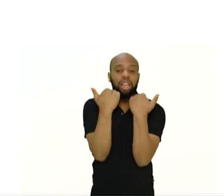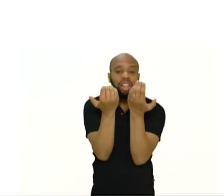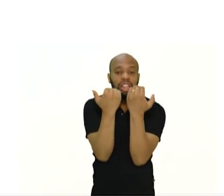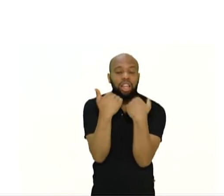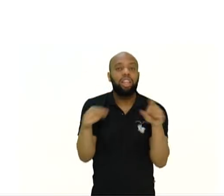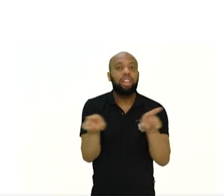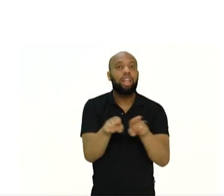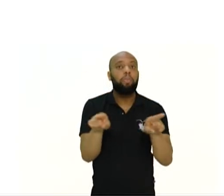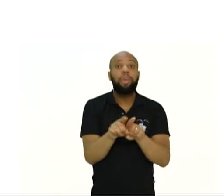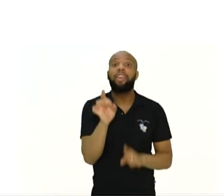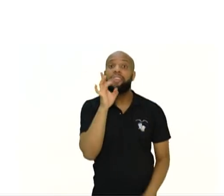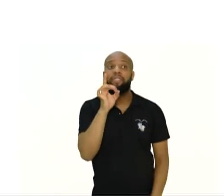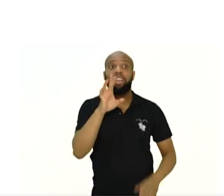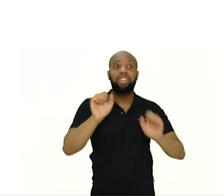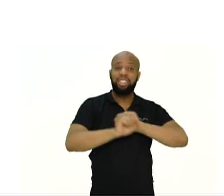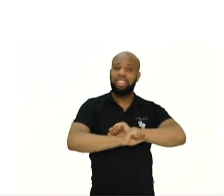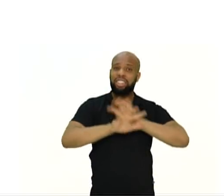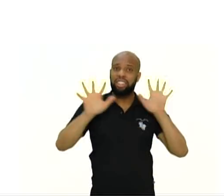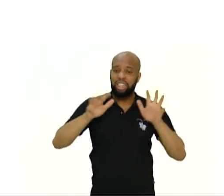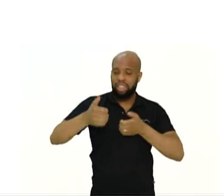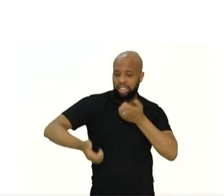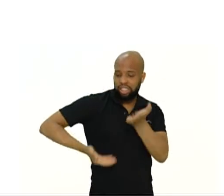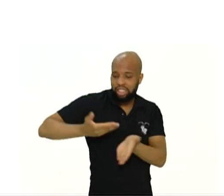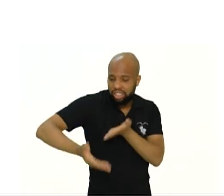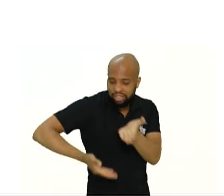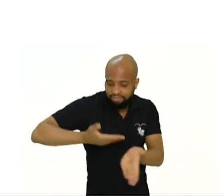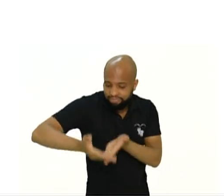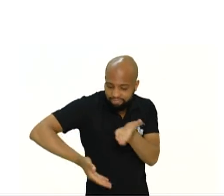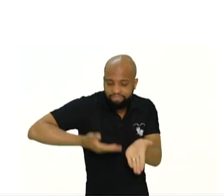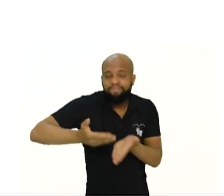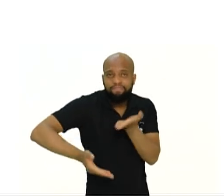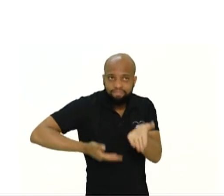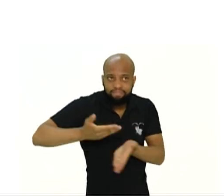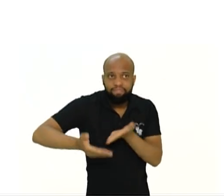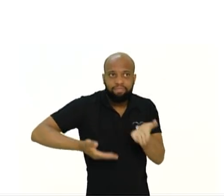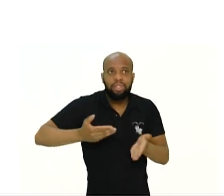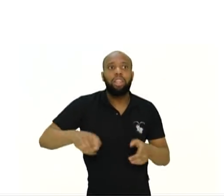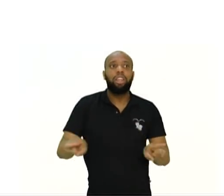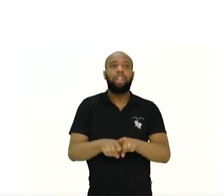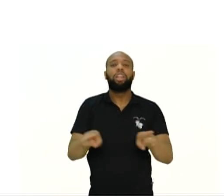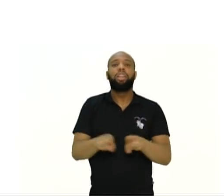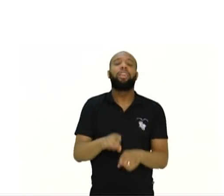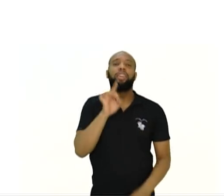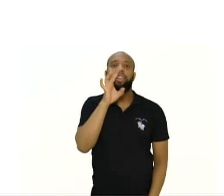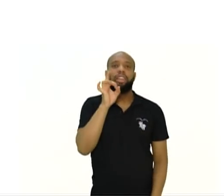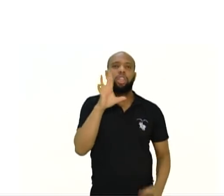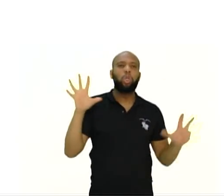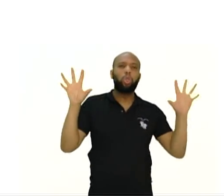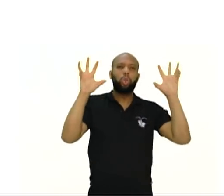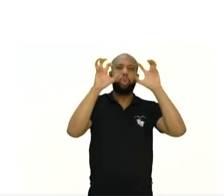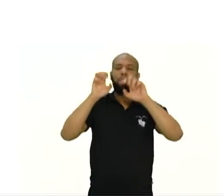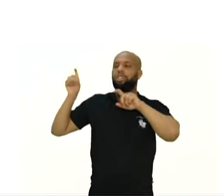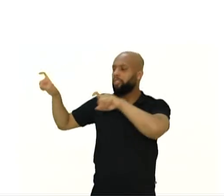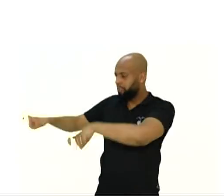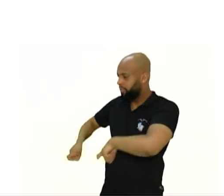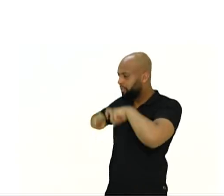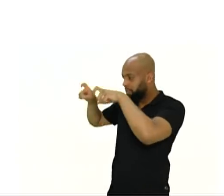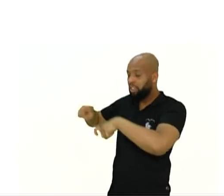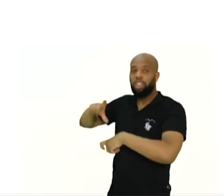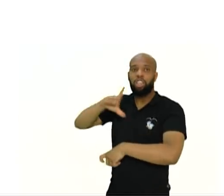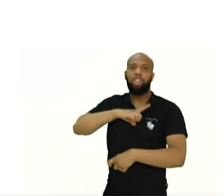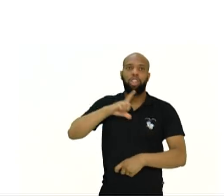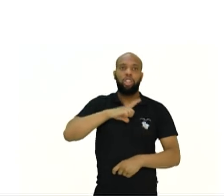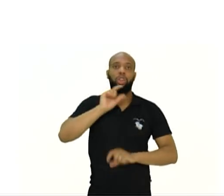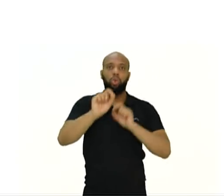em verde claro a criação extensiva, né? E aqui no verde escuro a agricultura irrigada.